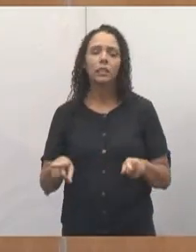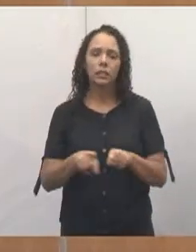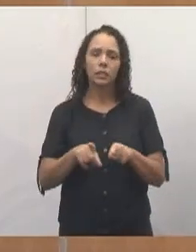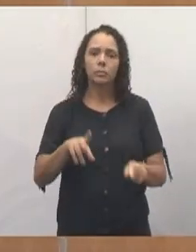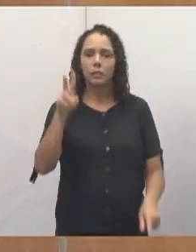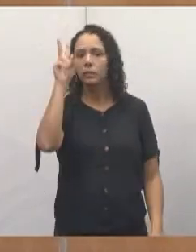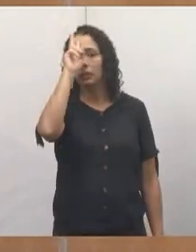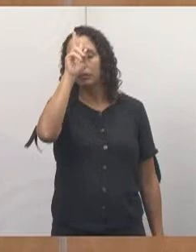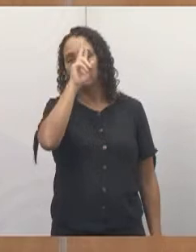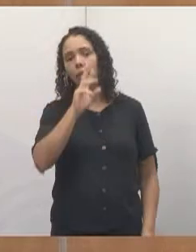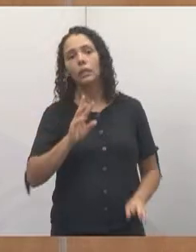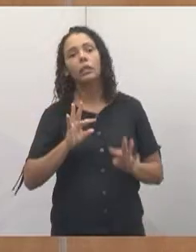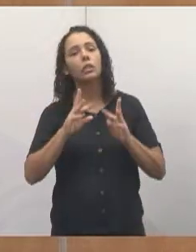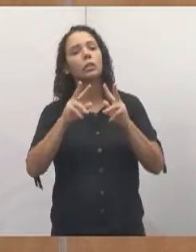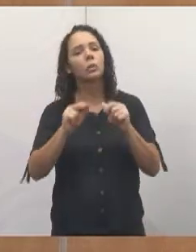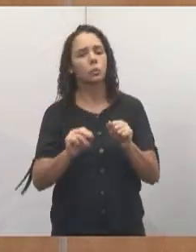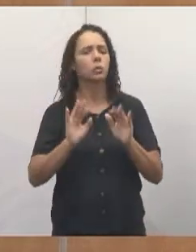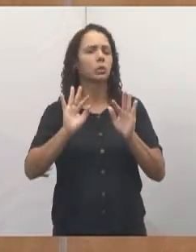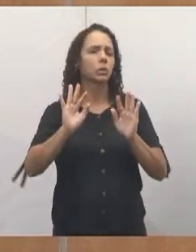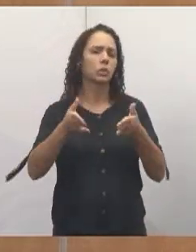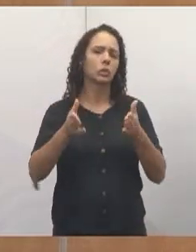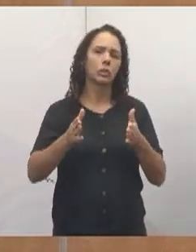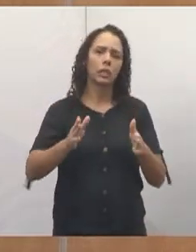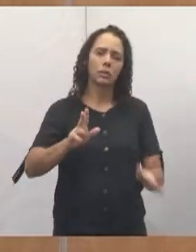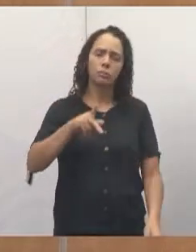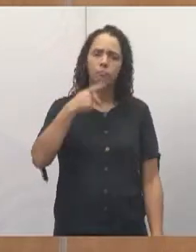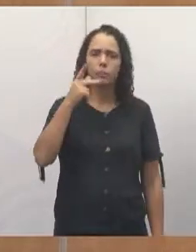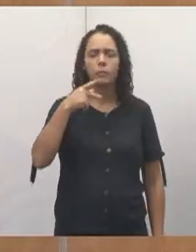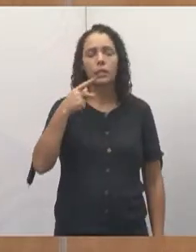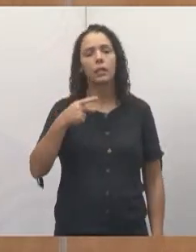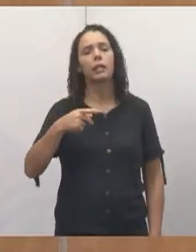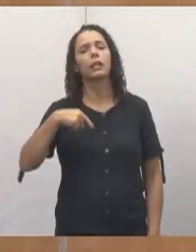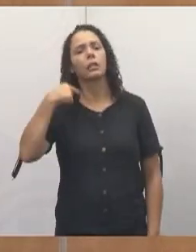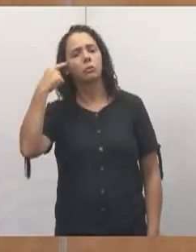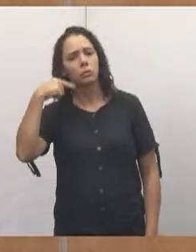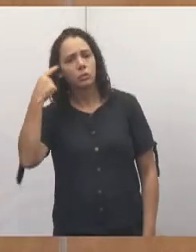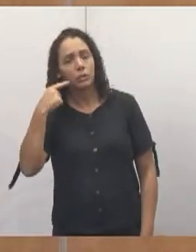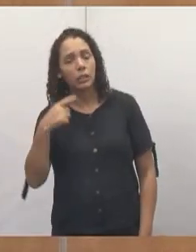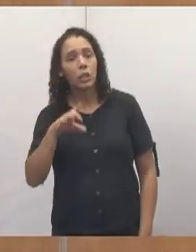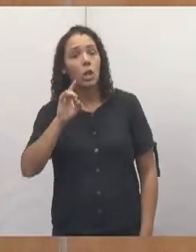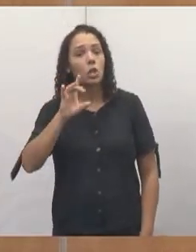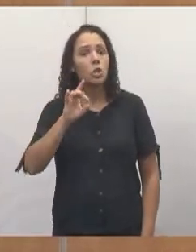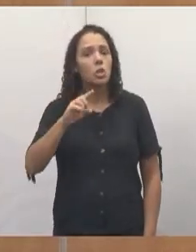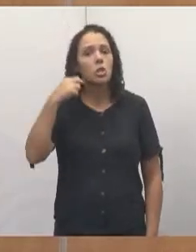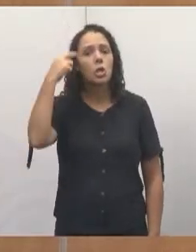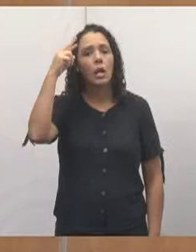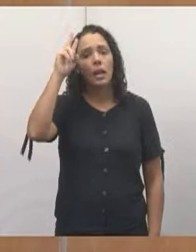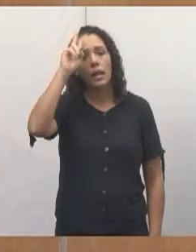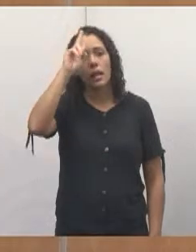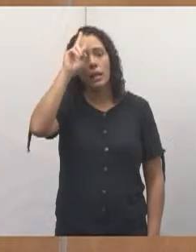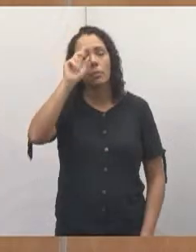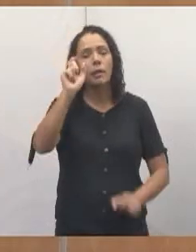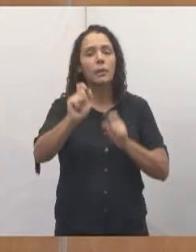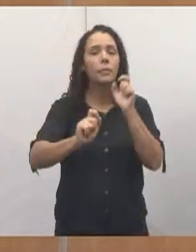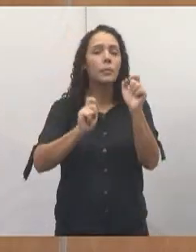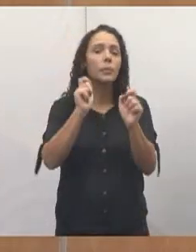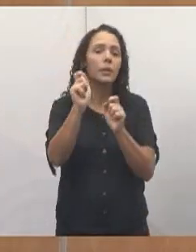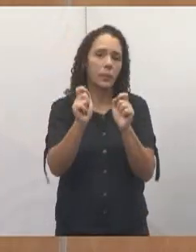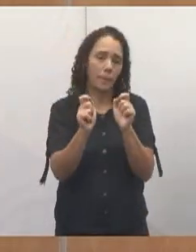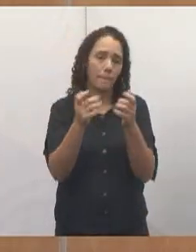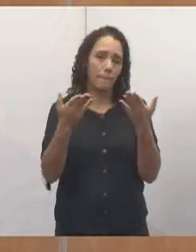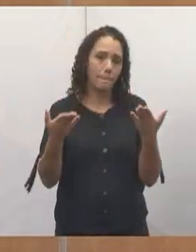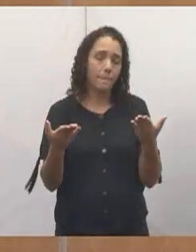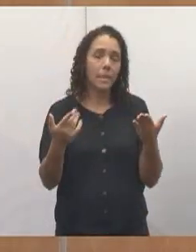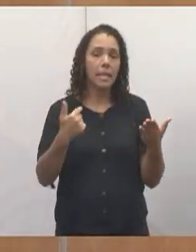que foi falado pelos antecessores em relação aos advogados, eu só tenho uma lembrança a fazer aqui. Eu passei